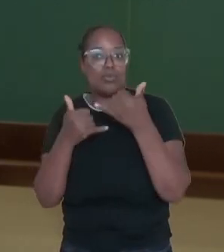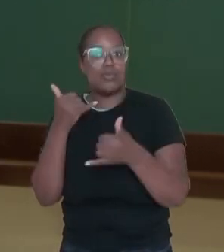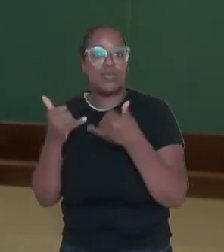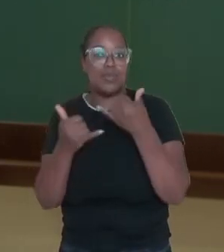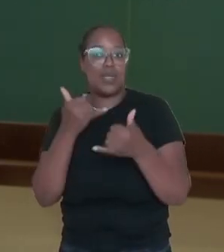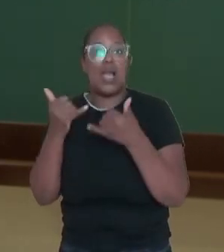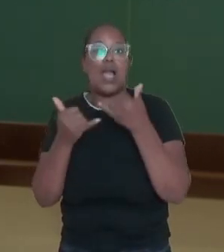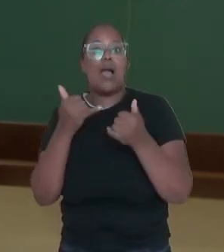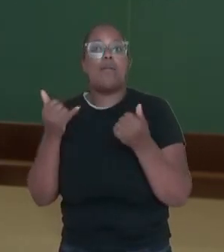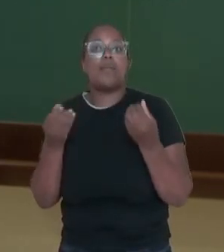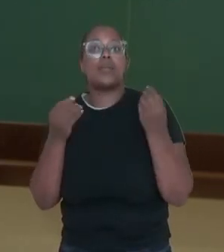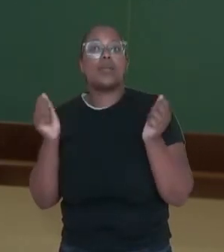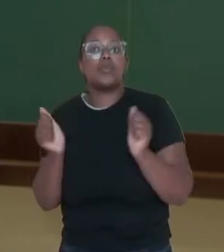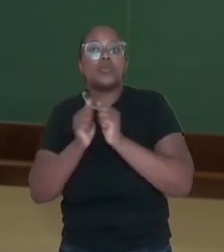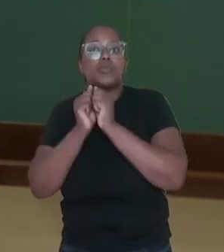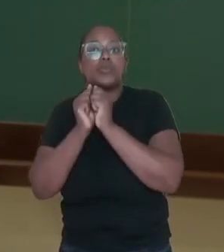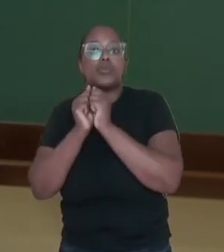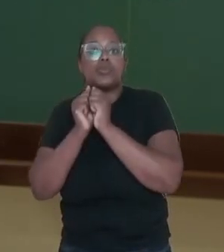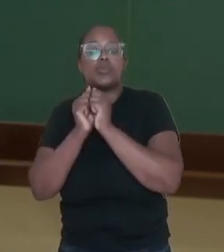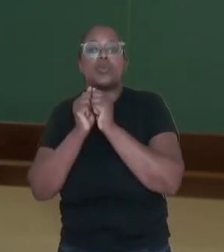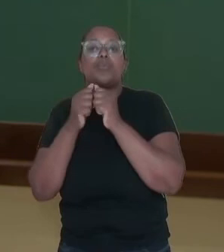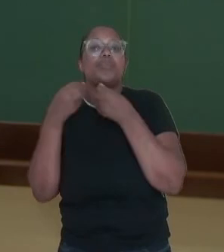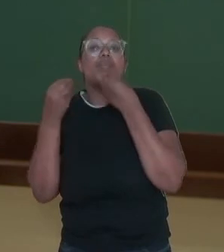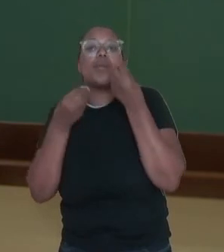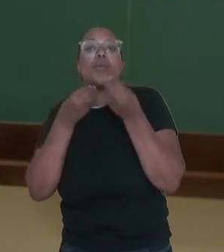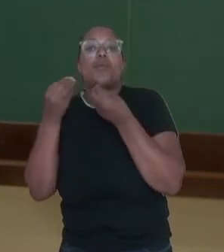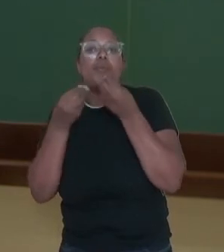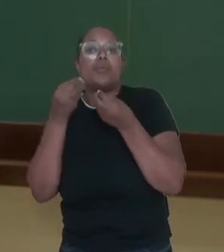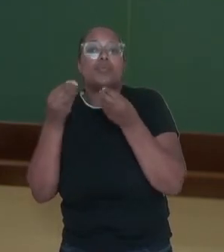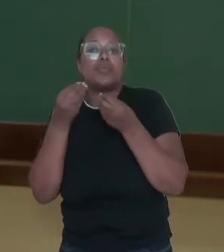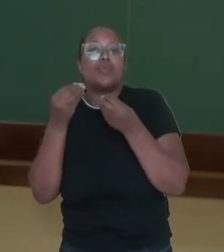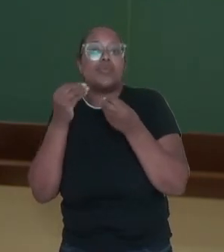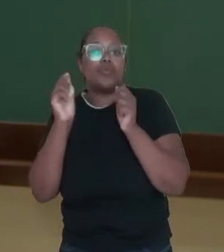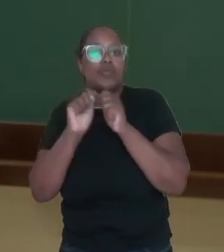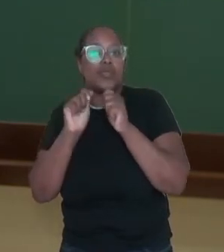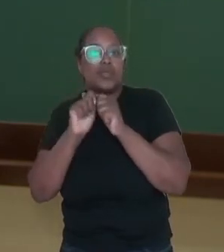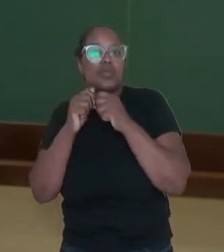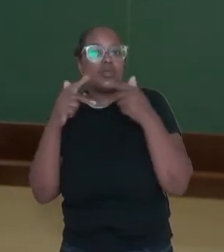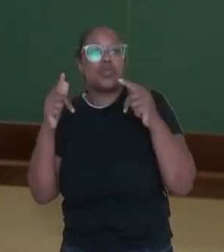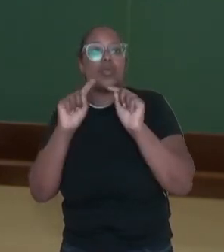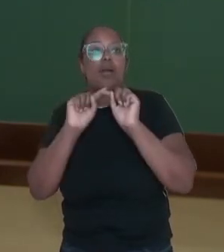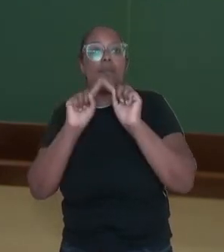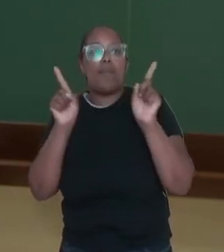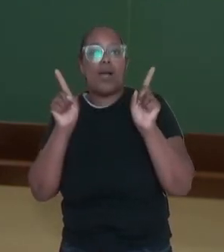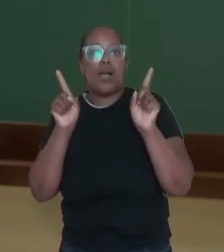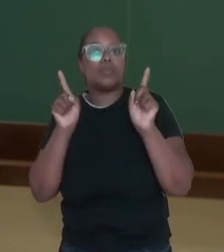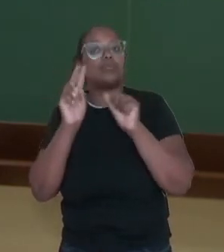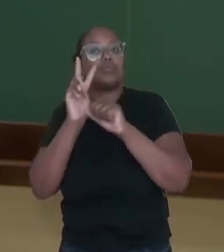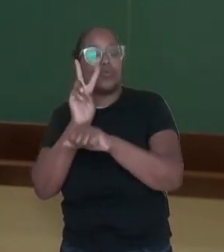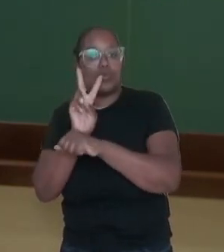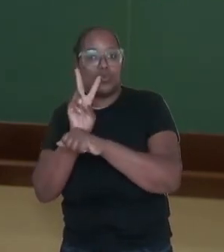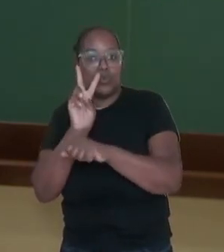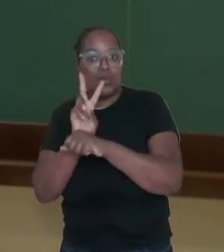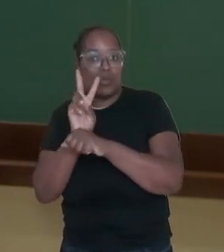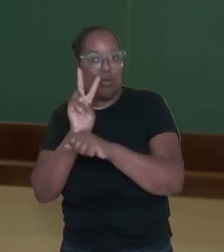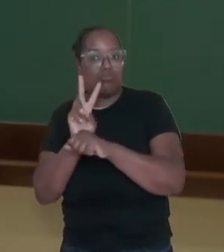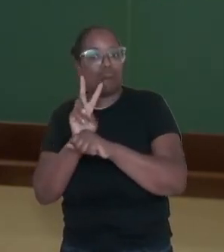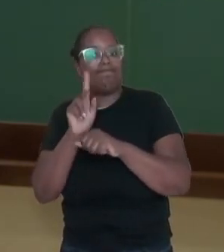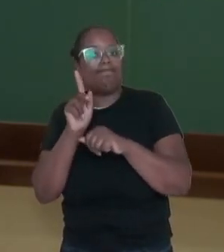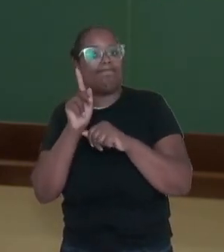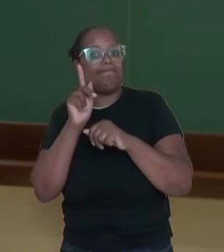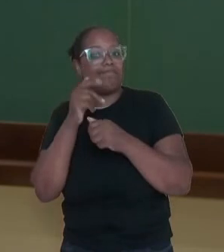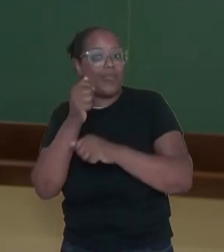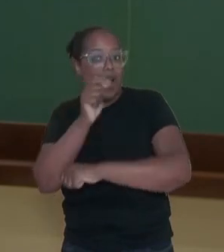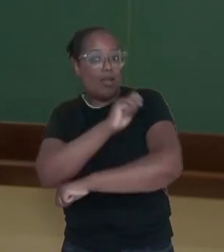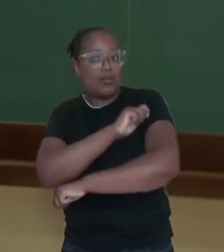estivesse interagindo naquela realidade do jogo. Mas, cuidado, minha gente,